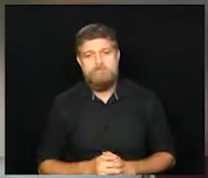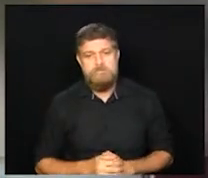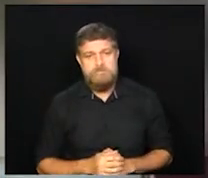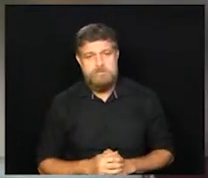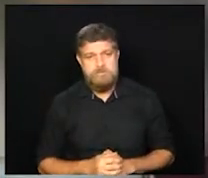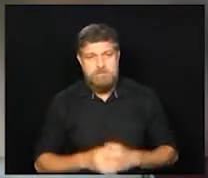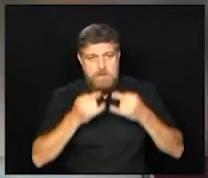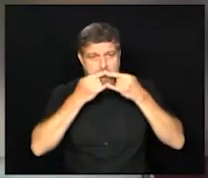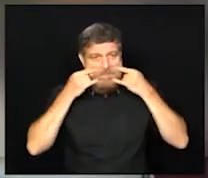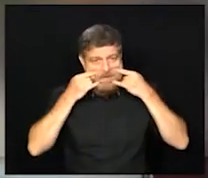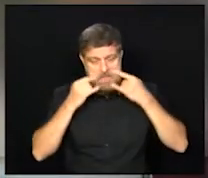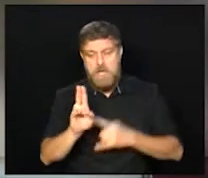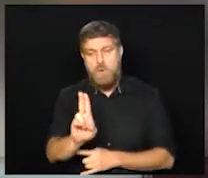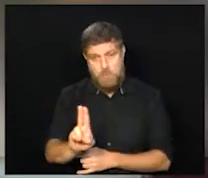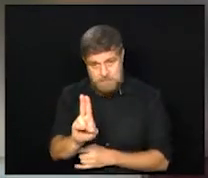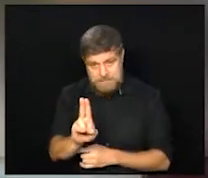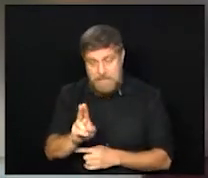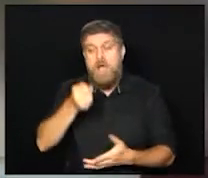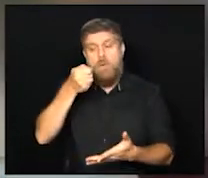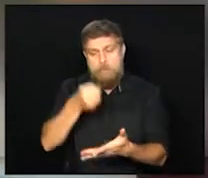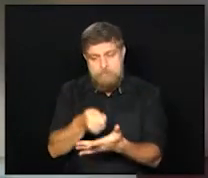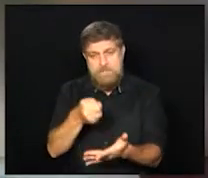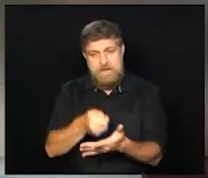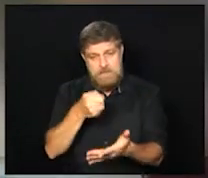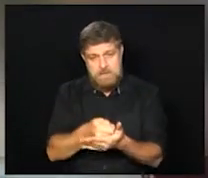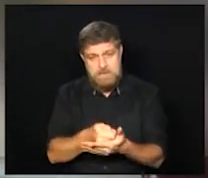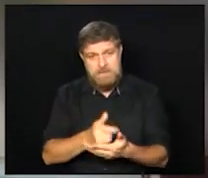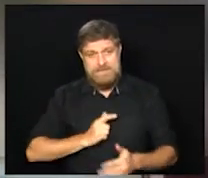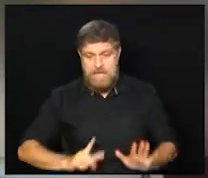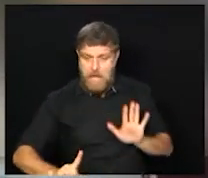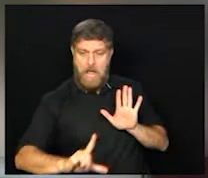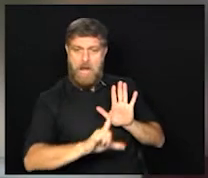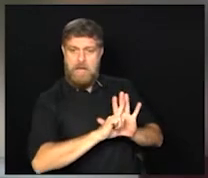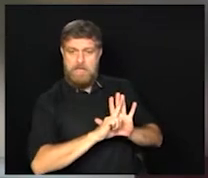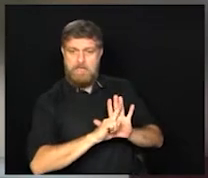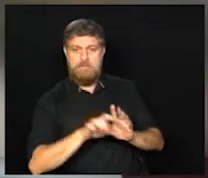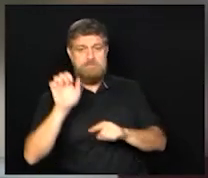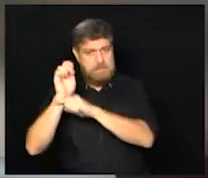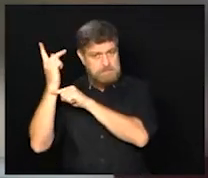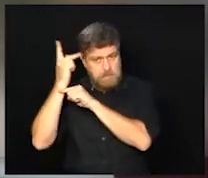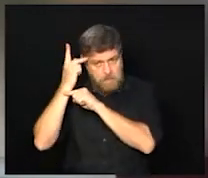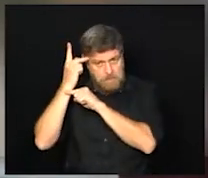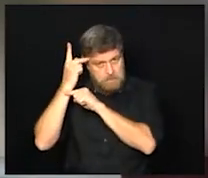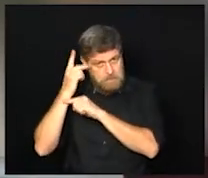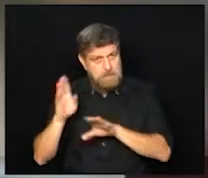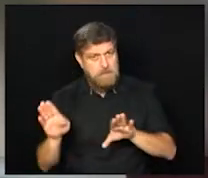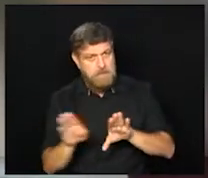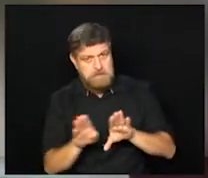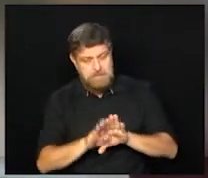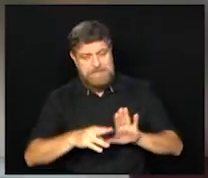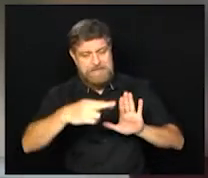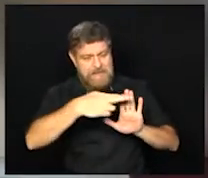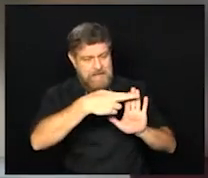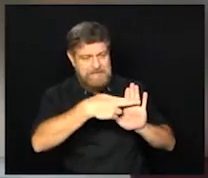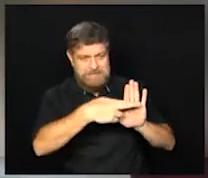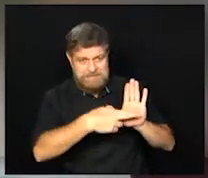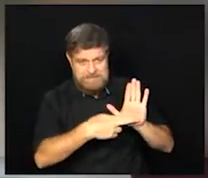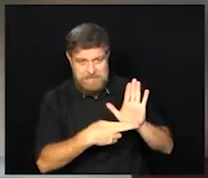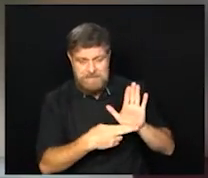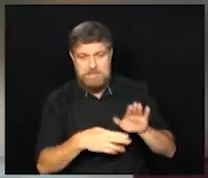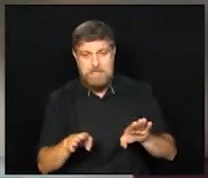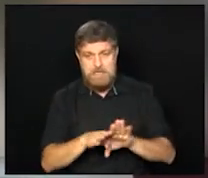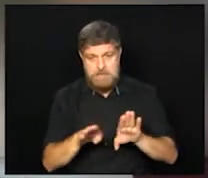O uso de máscara continuará sendo obrigatório e lei em São Paulo, assim como os critérios e os